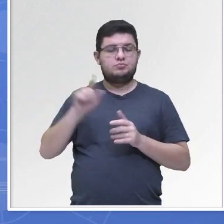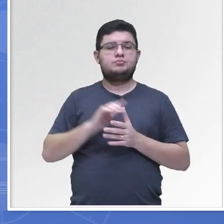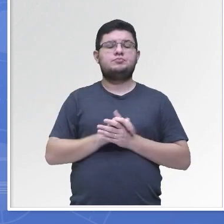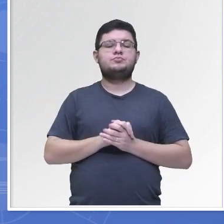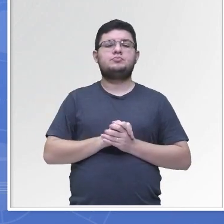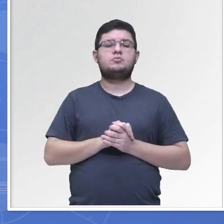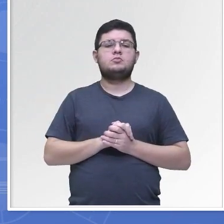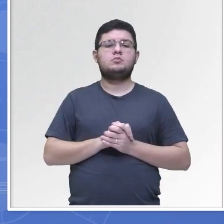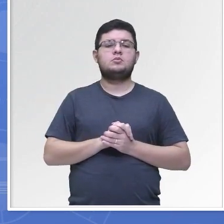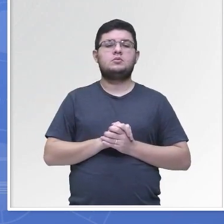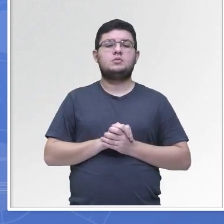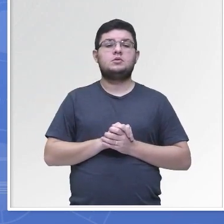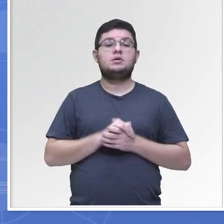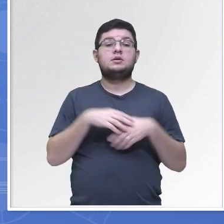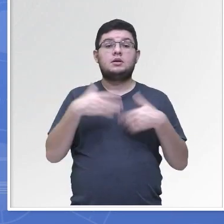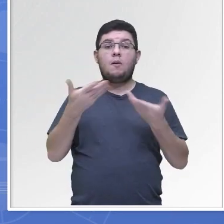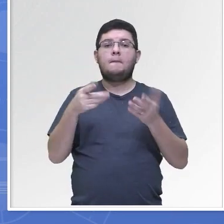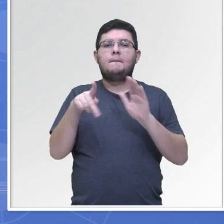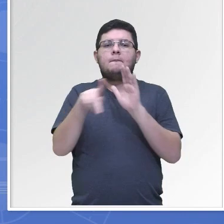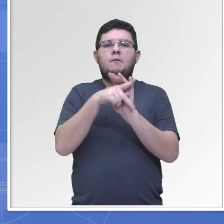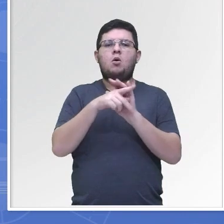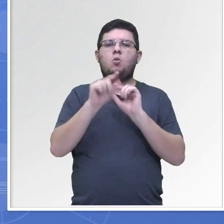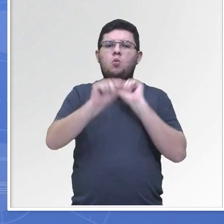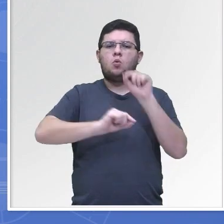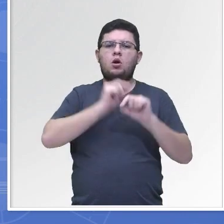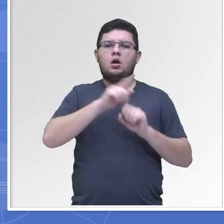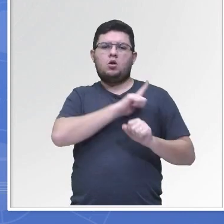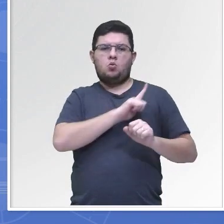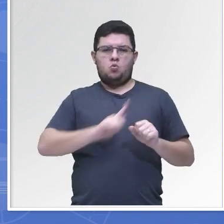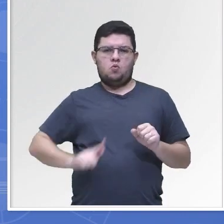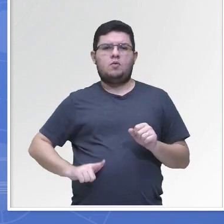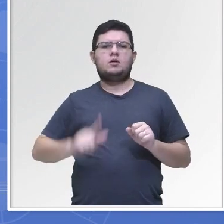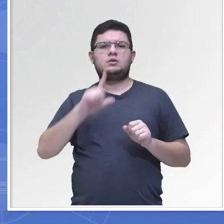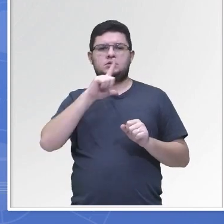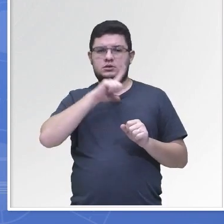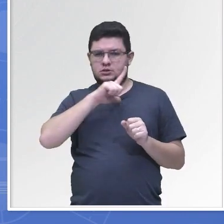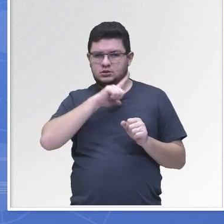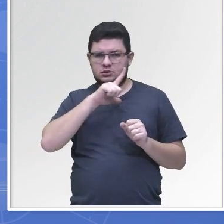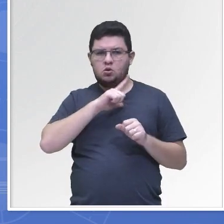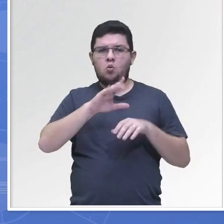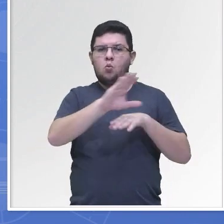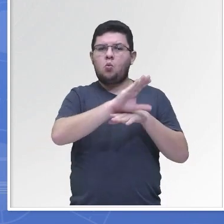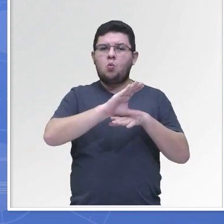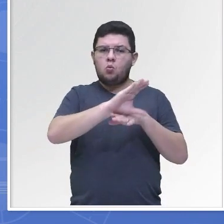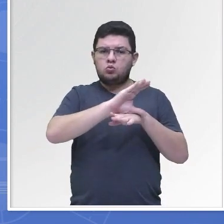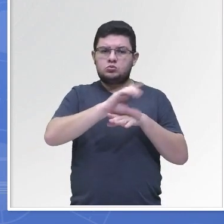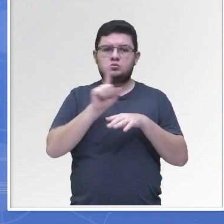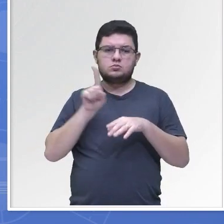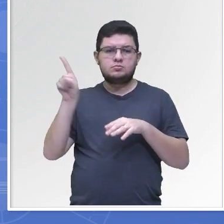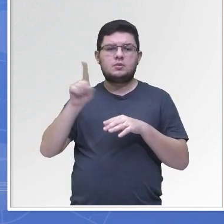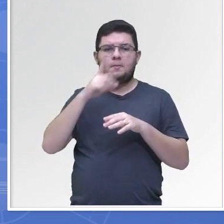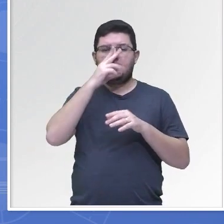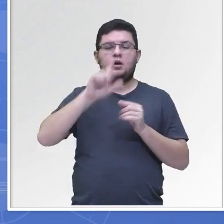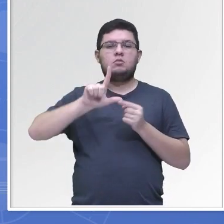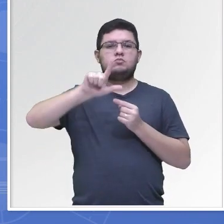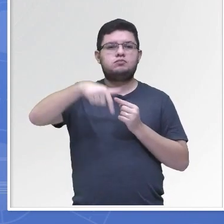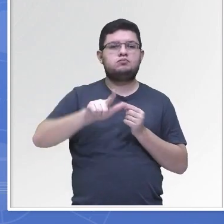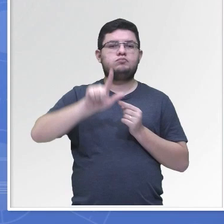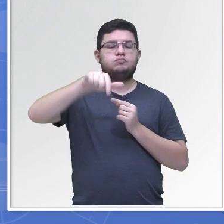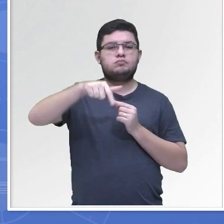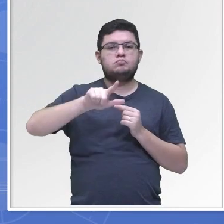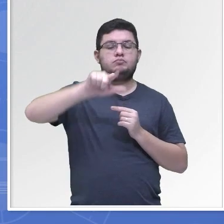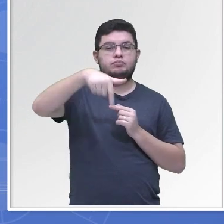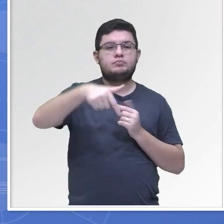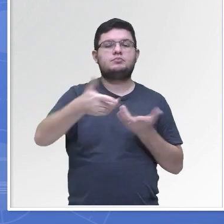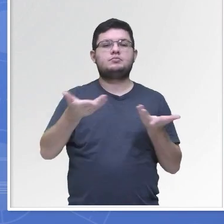primeira Constituição da República, segunda do país, foi adiada ao máximo possível. Era de interesse